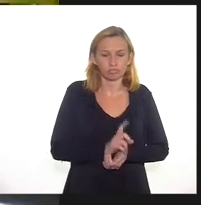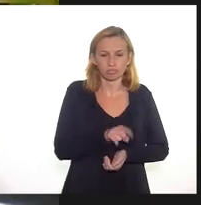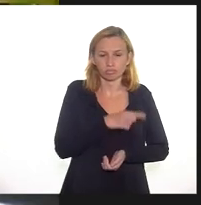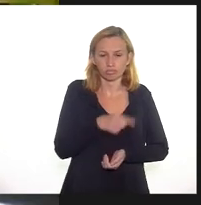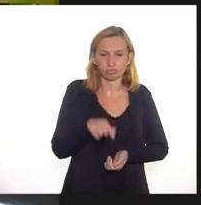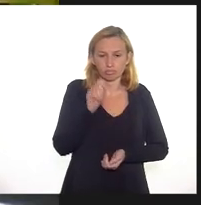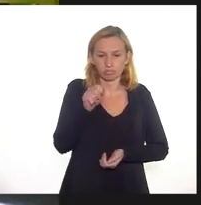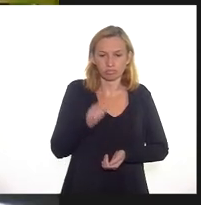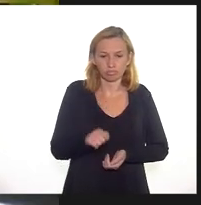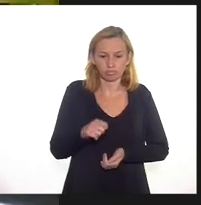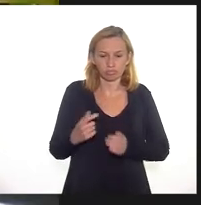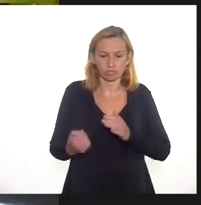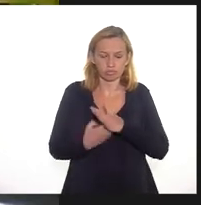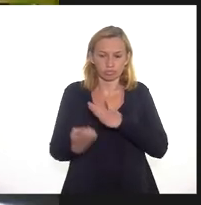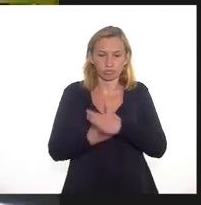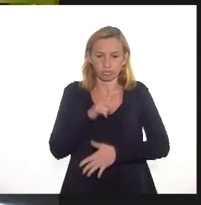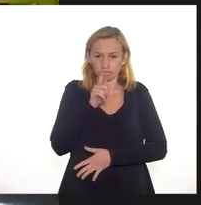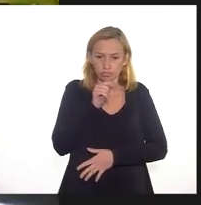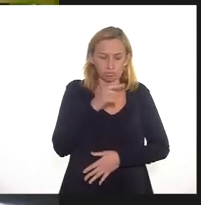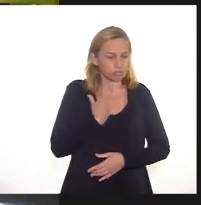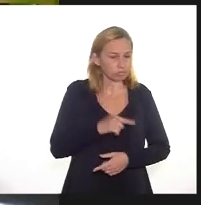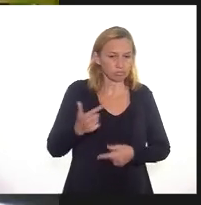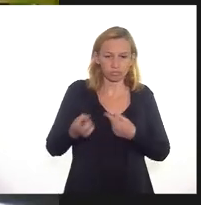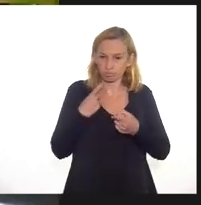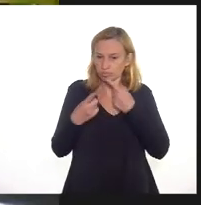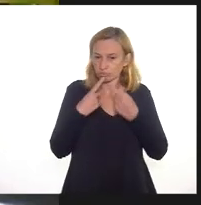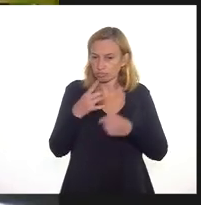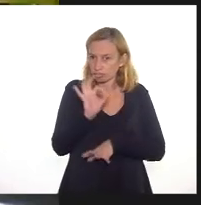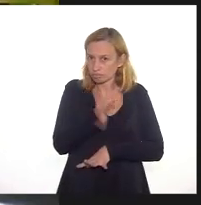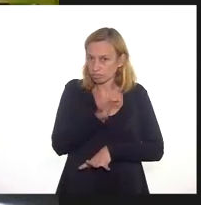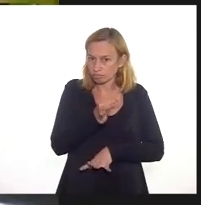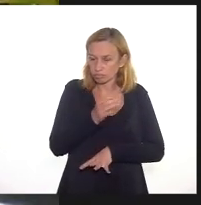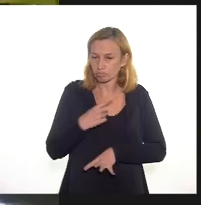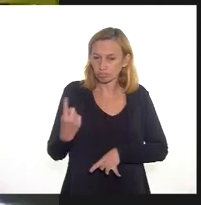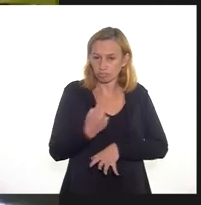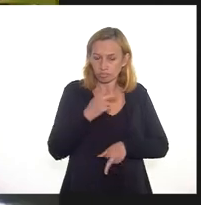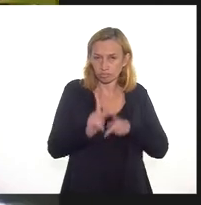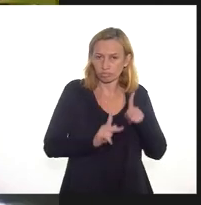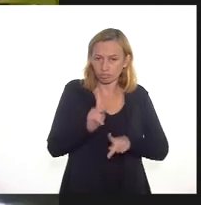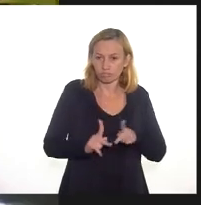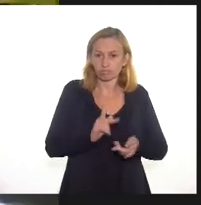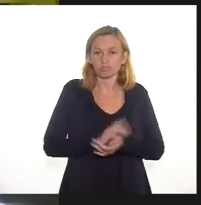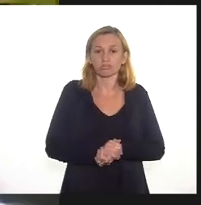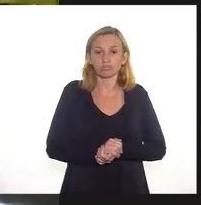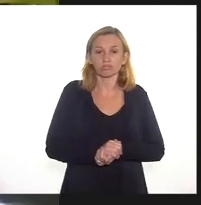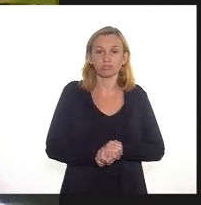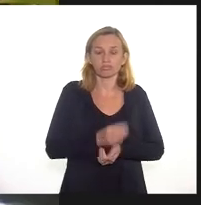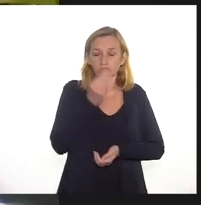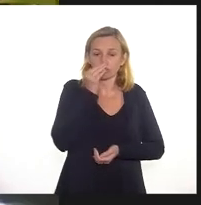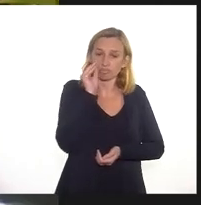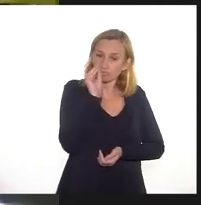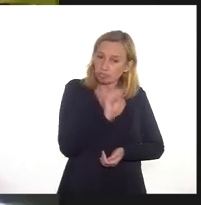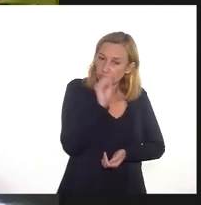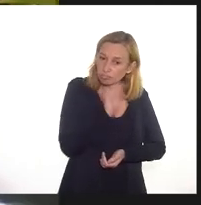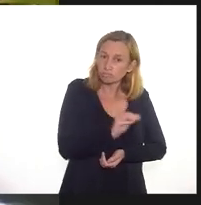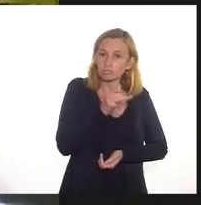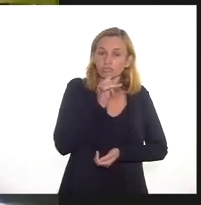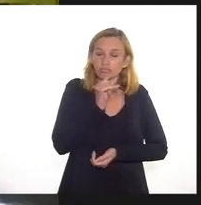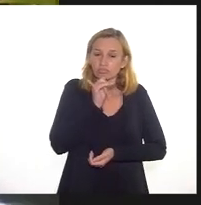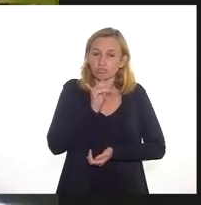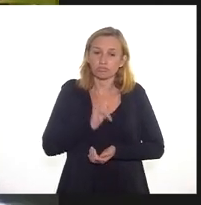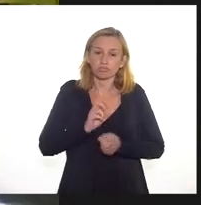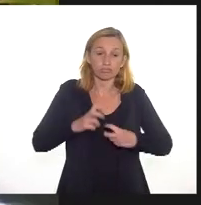da SEDAI, que não teve o debate necessário para a nossa população, que ignorou, por exemplo,